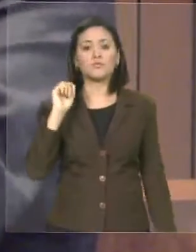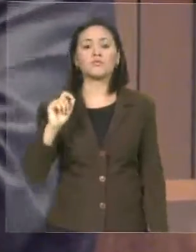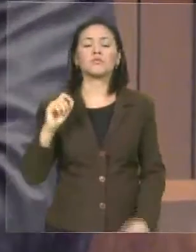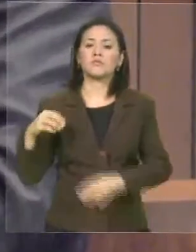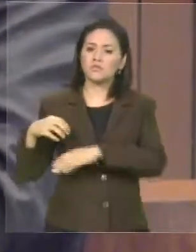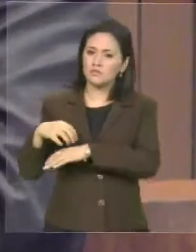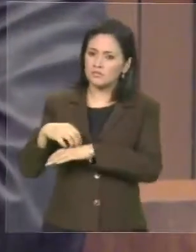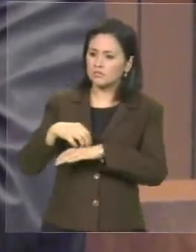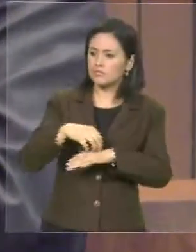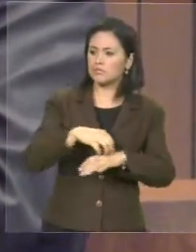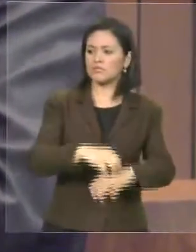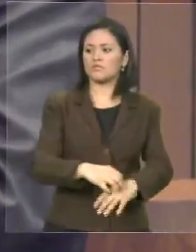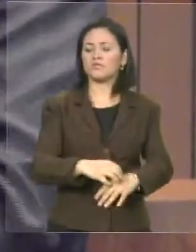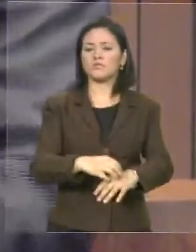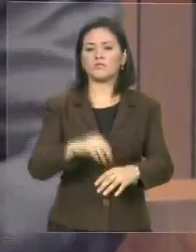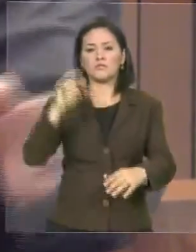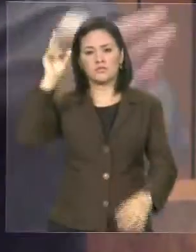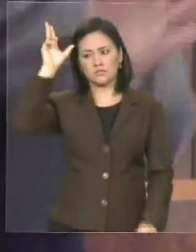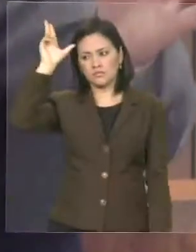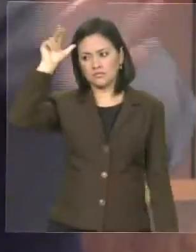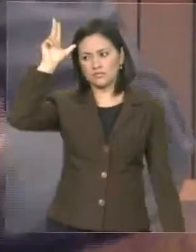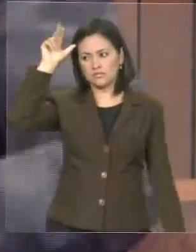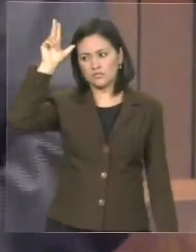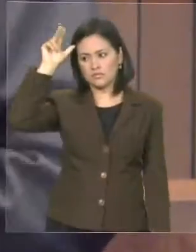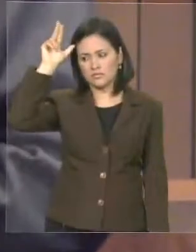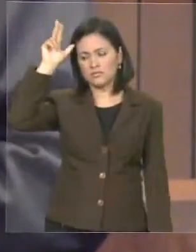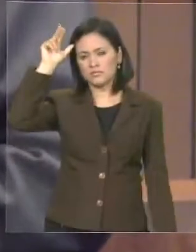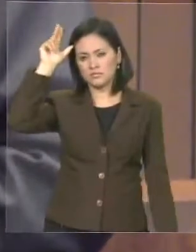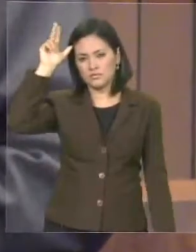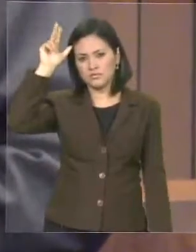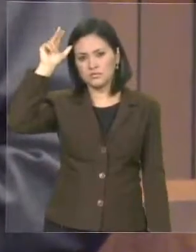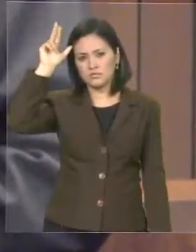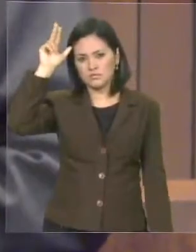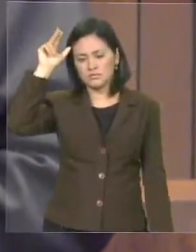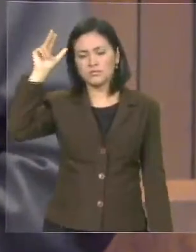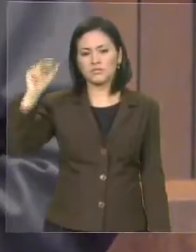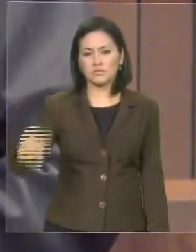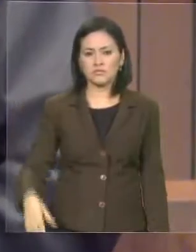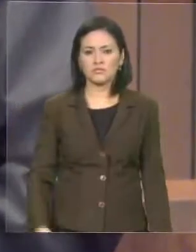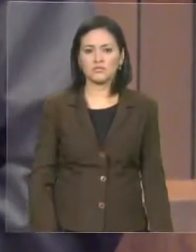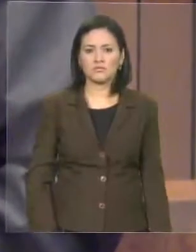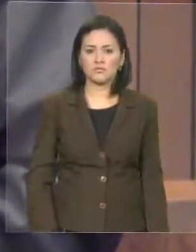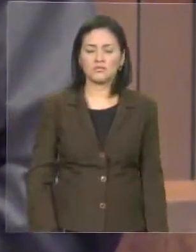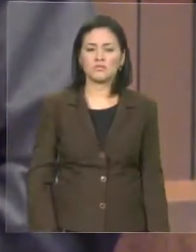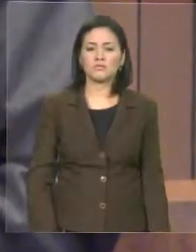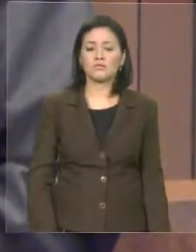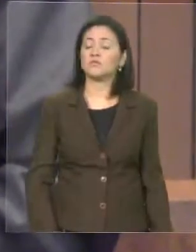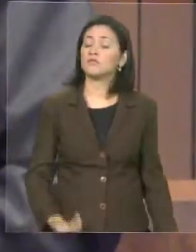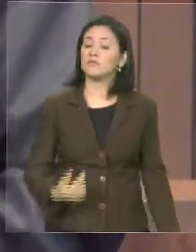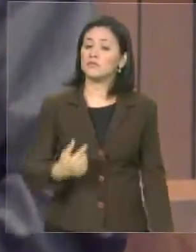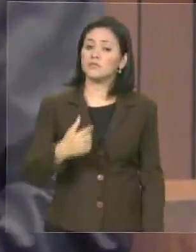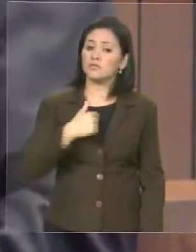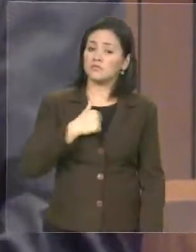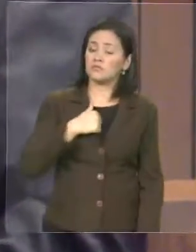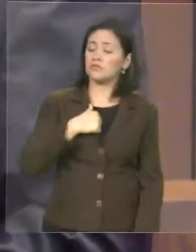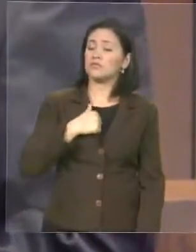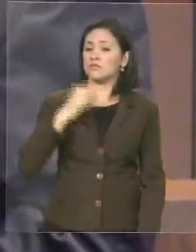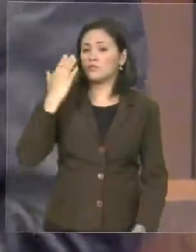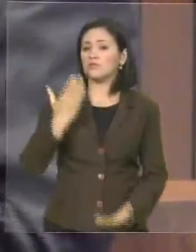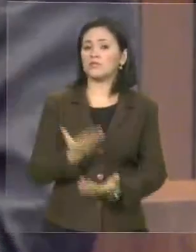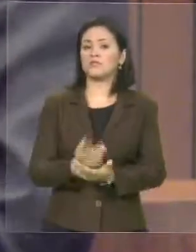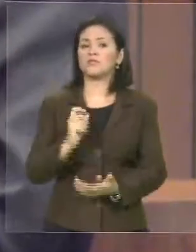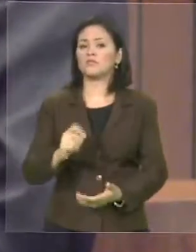cavalos, e daqui a pouco, acredito que o nosso presidente aqui em exercício